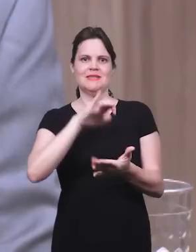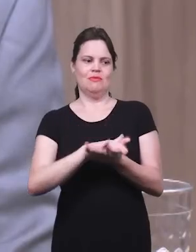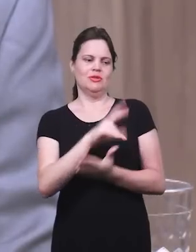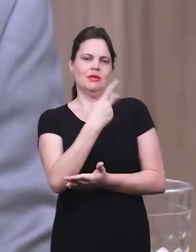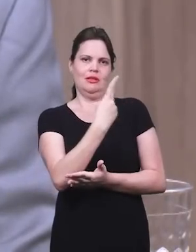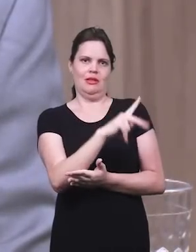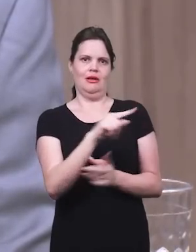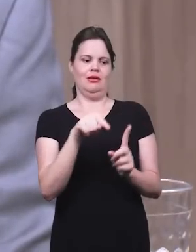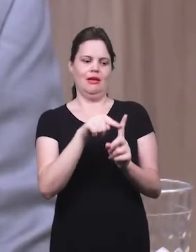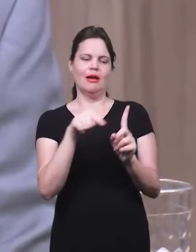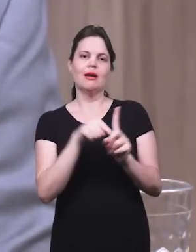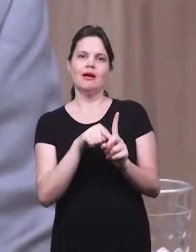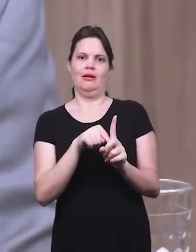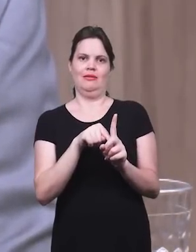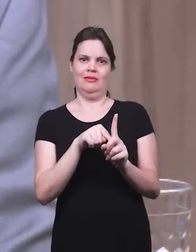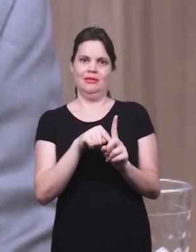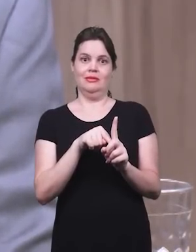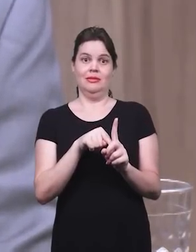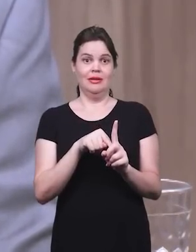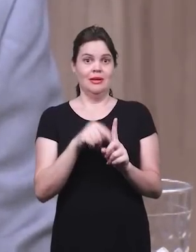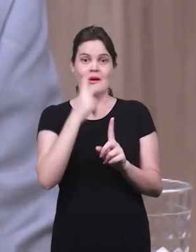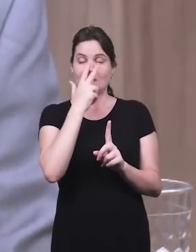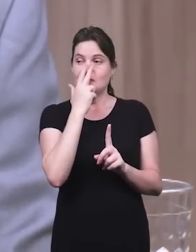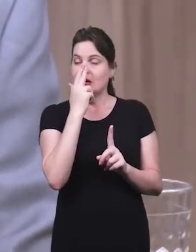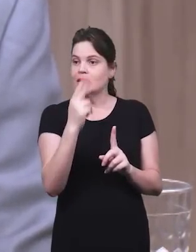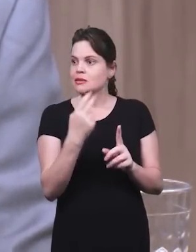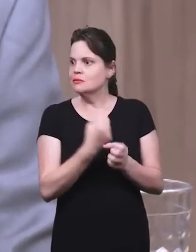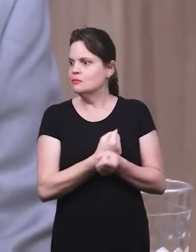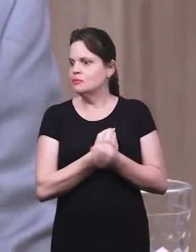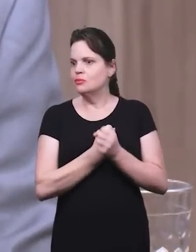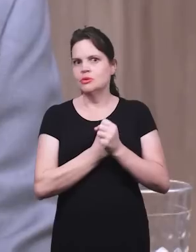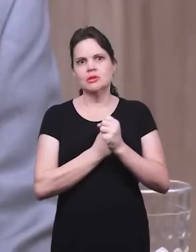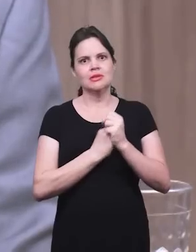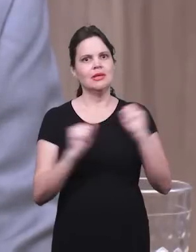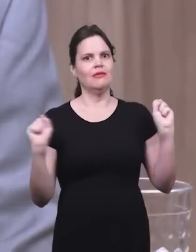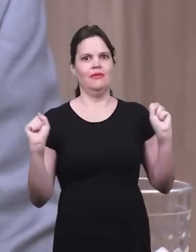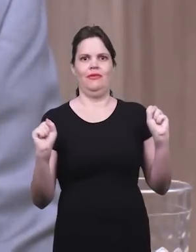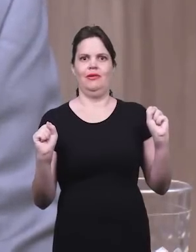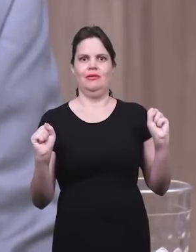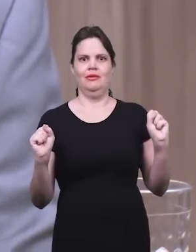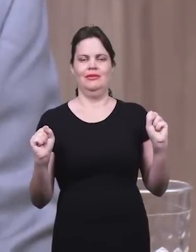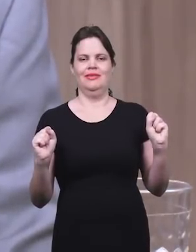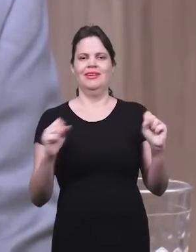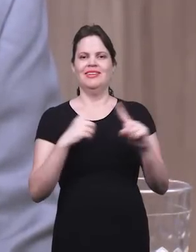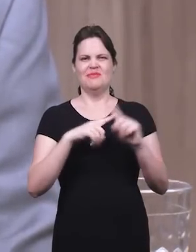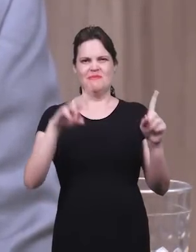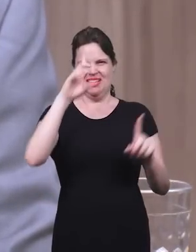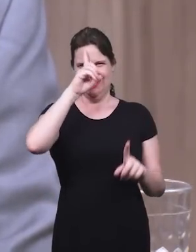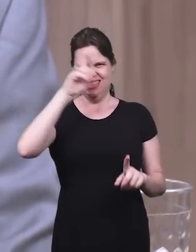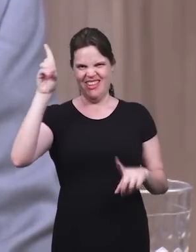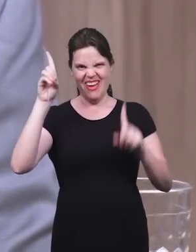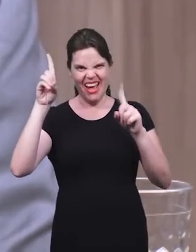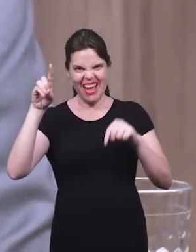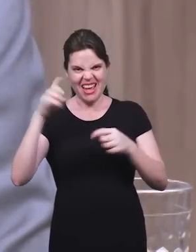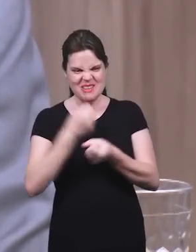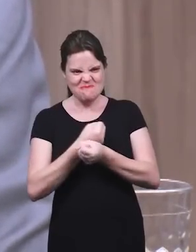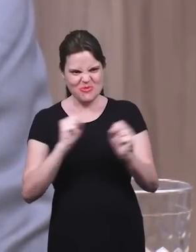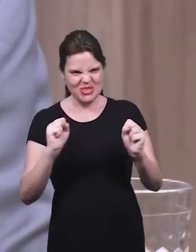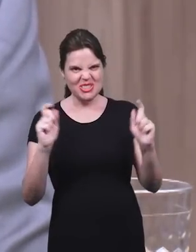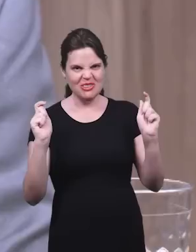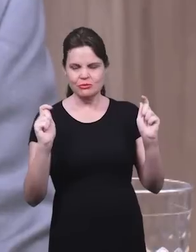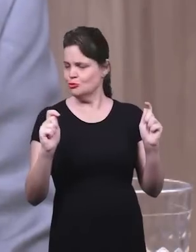o Senhor fez tudo difícil ao homem, mas aquilo que é impossível ao homem, para Deus,